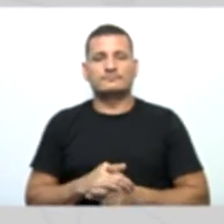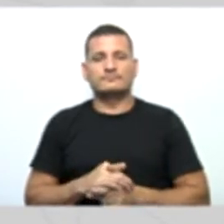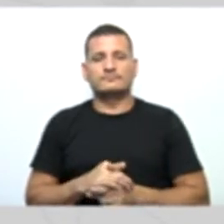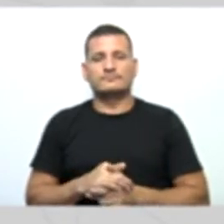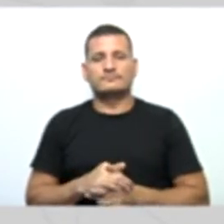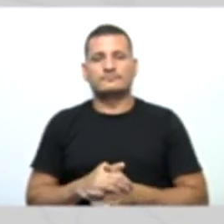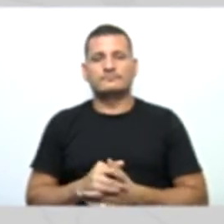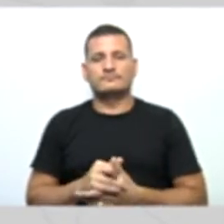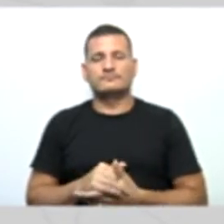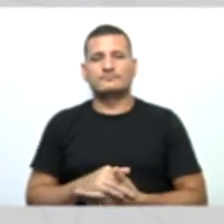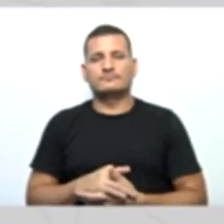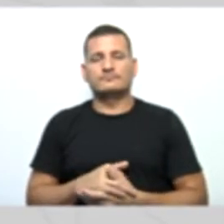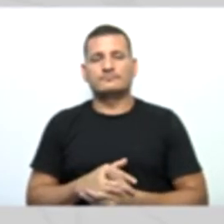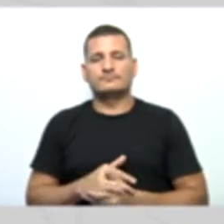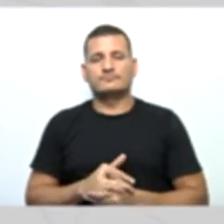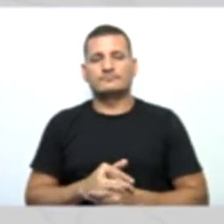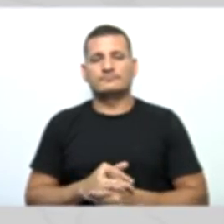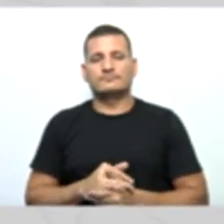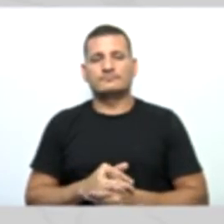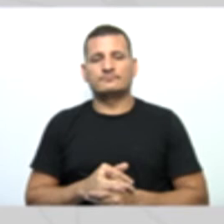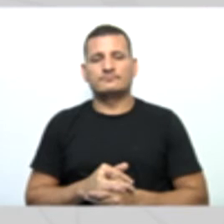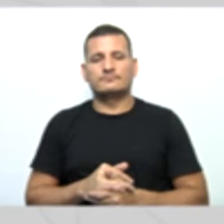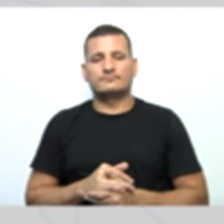pouco. Mas veja bem aqui, ó.